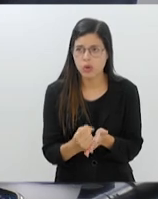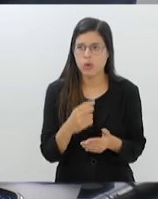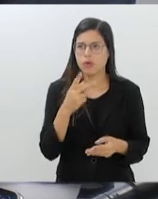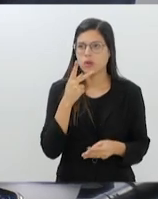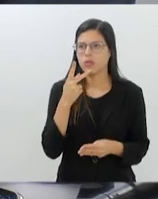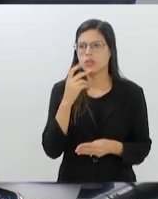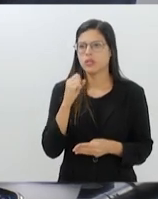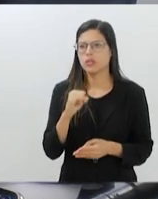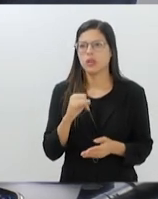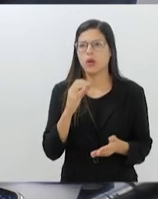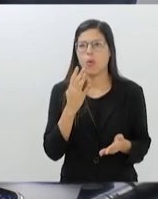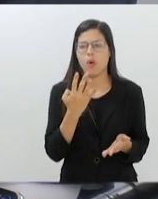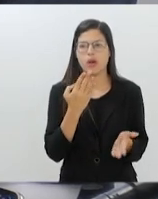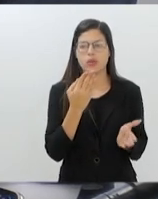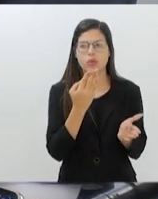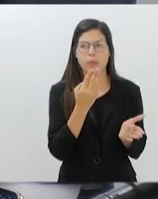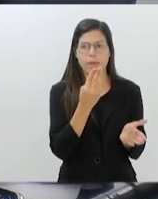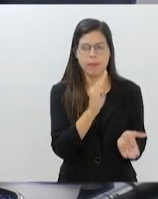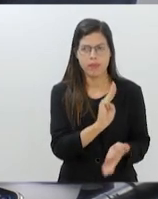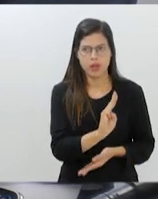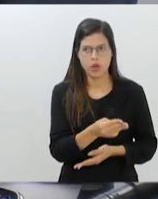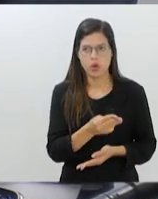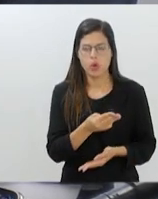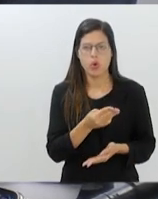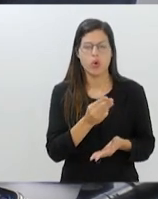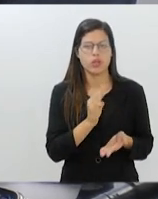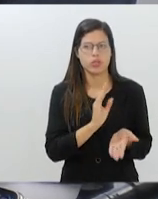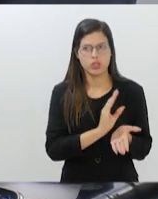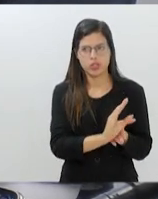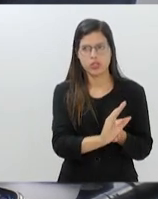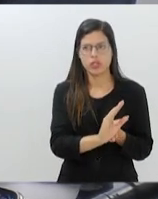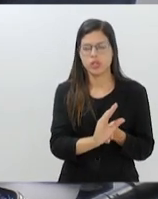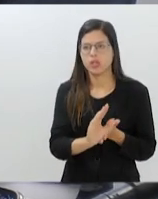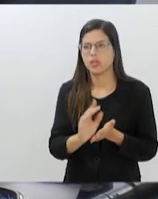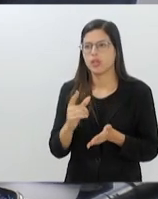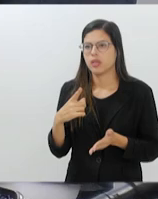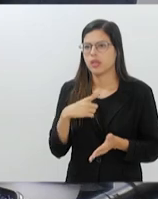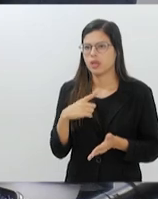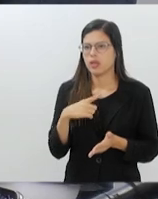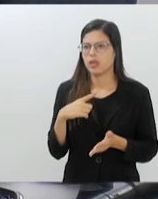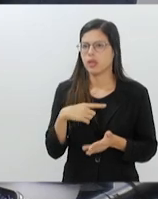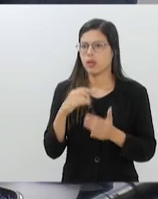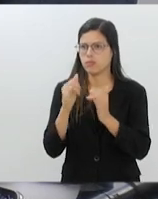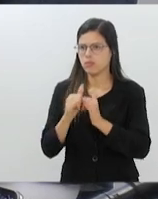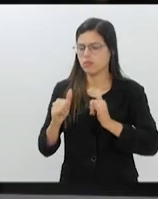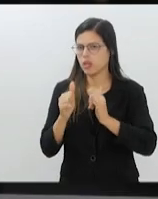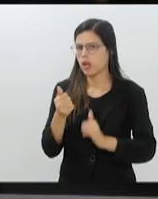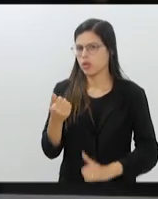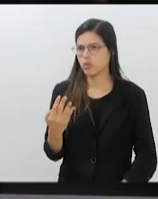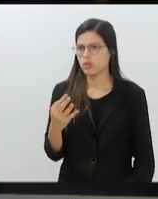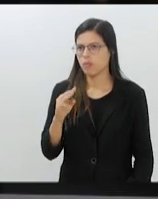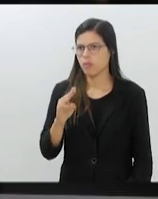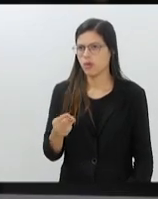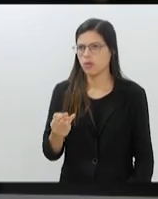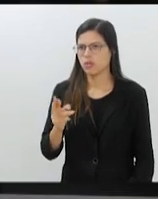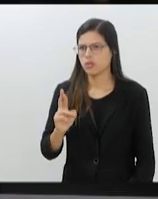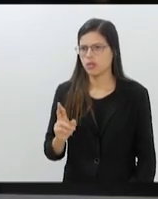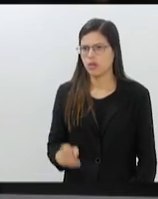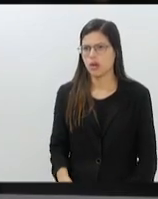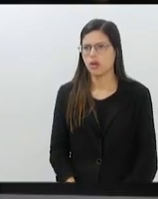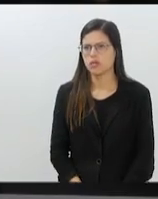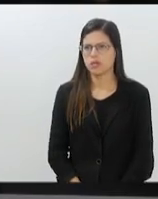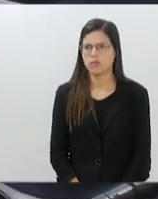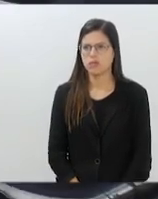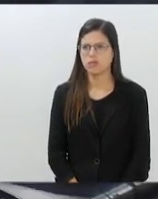45 milhões me no camarote da revista Ken a cedai receberia de volta em publicidade espaço publicitário r 14 milhões de reais R milhões